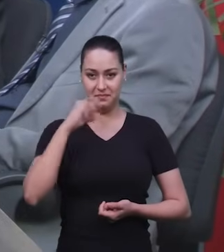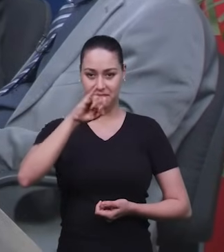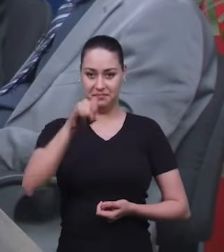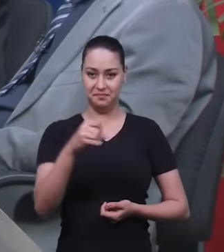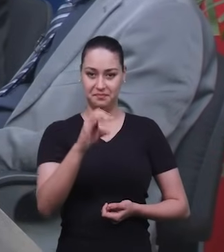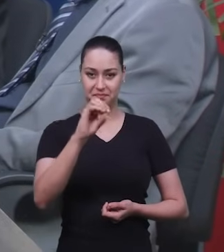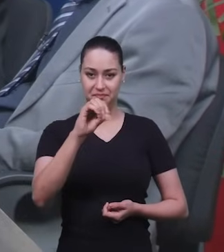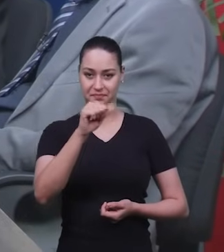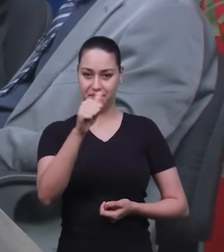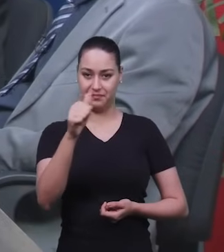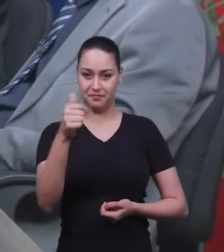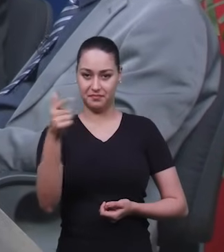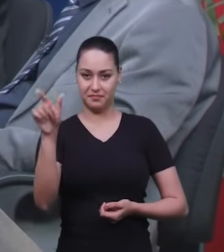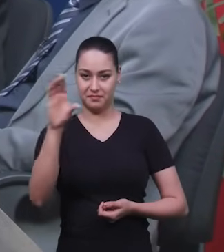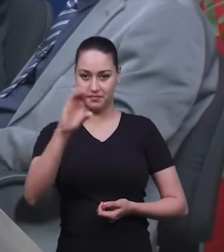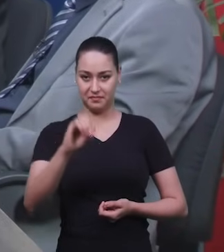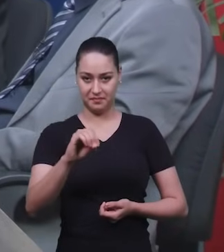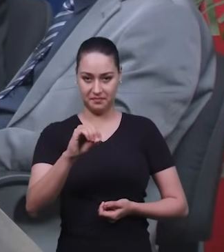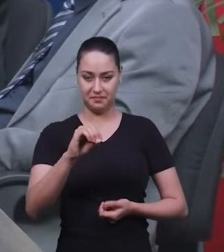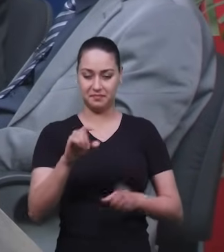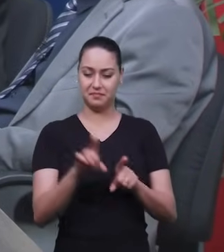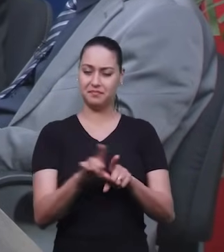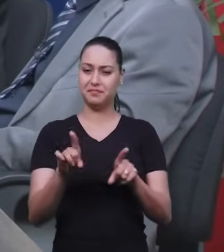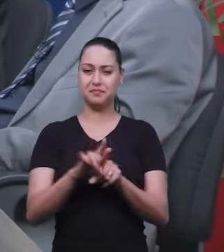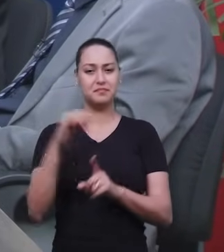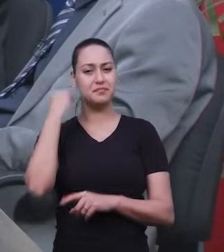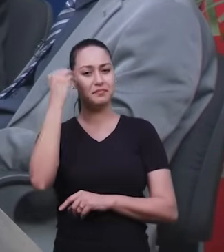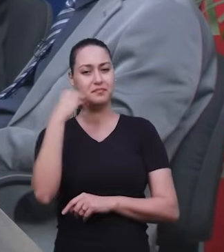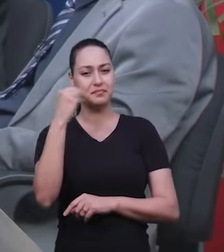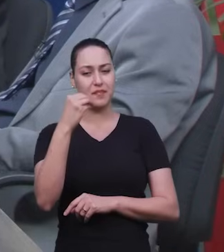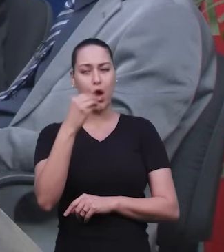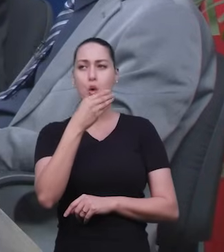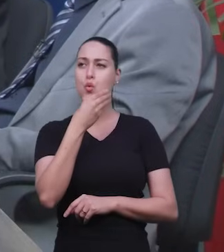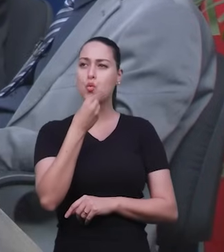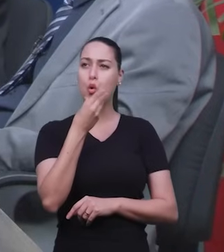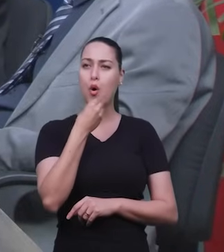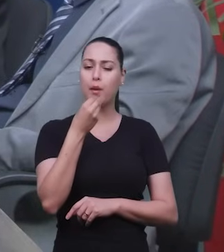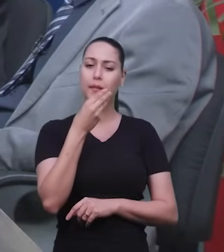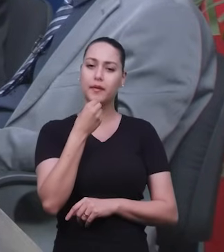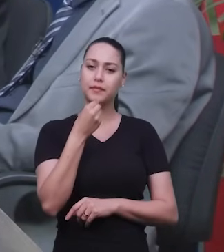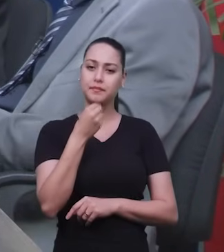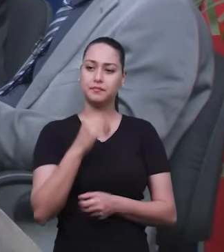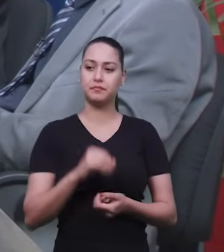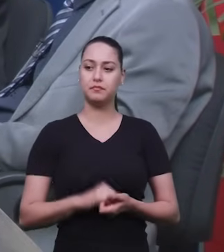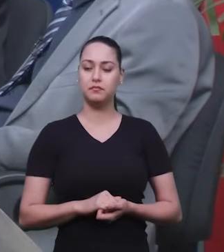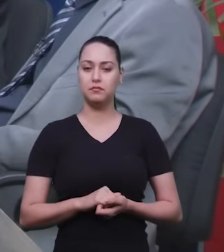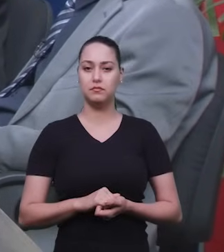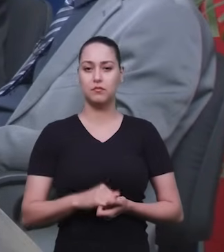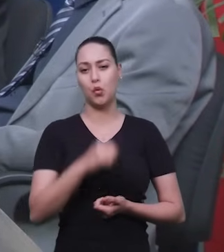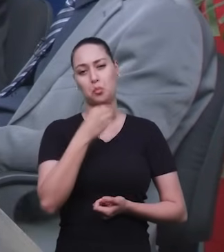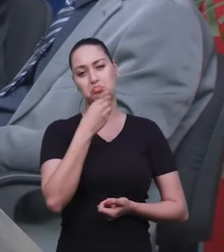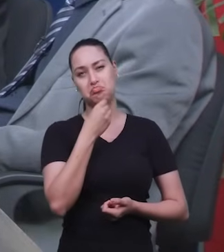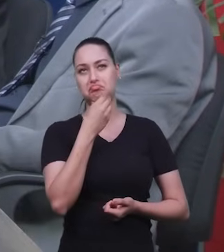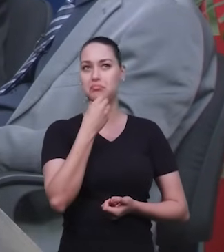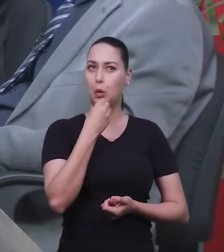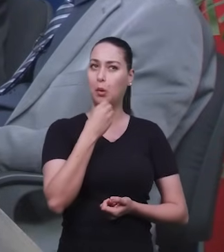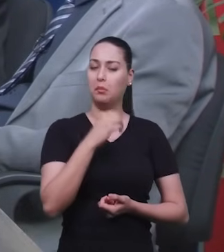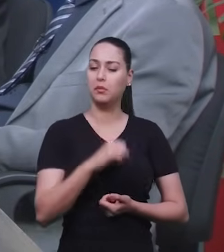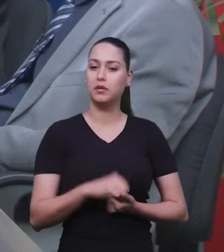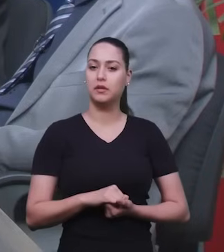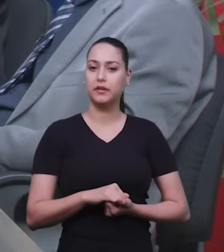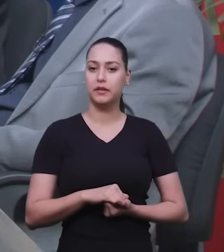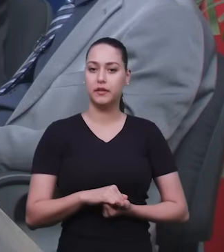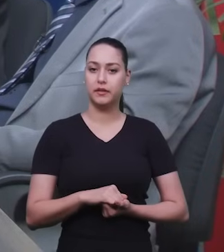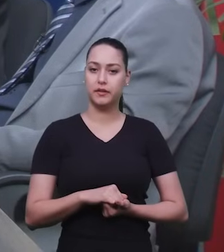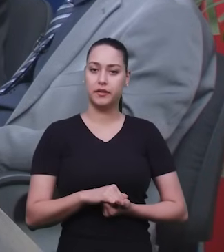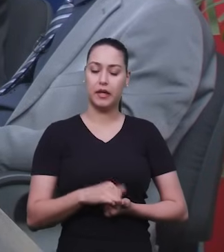que voltou aí. Né? Um senhor, um homem, já um jovem senhor, vamos dizer assim.